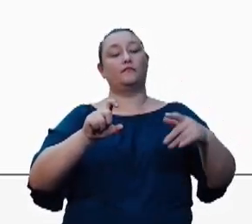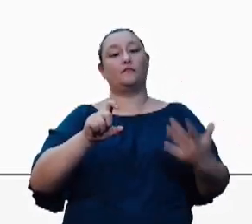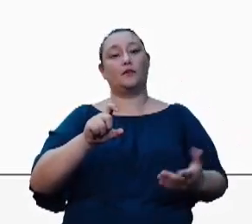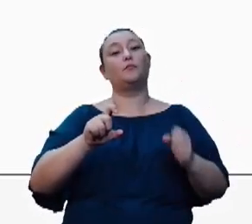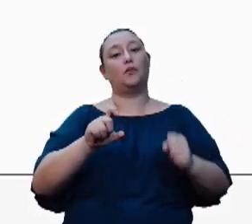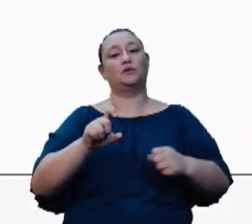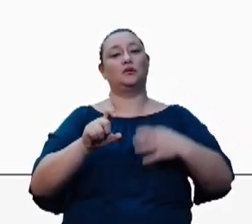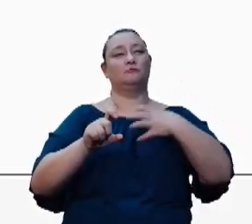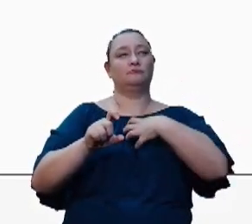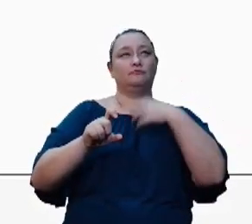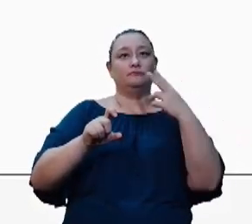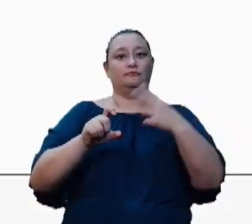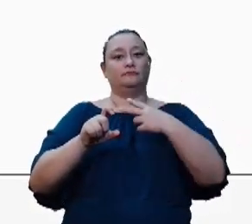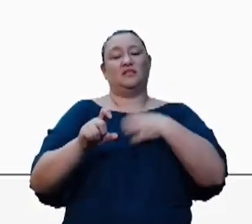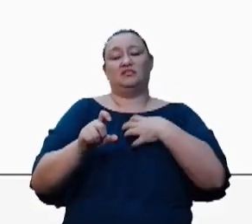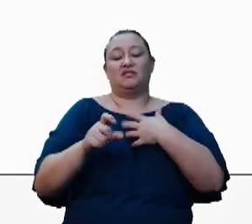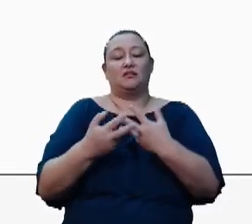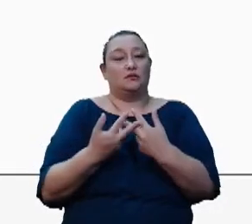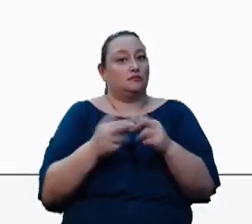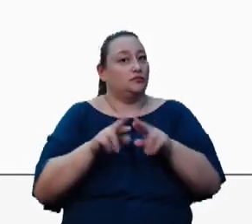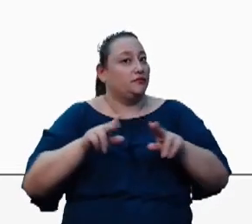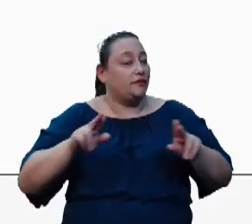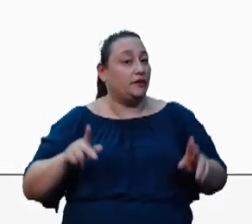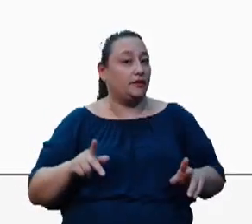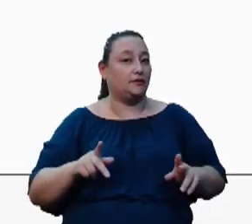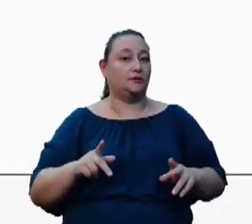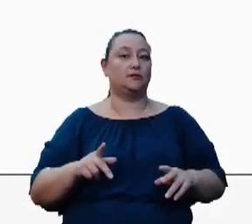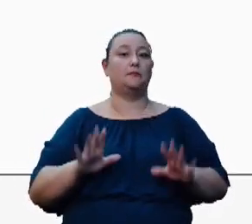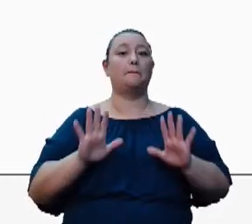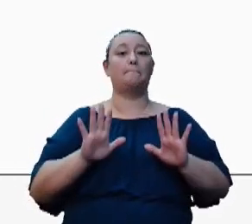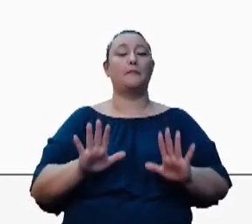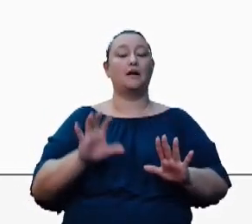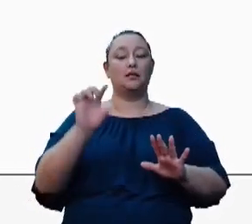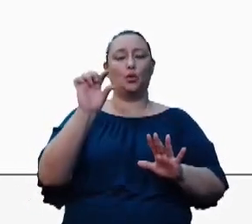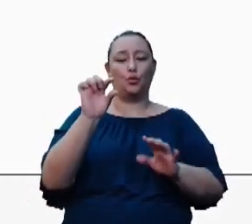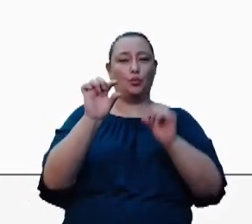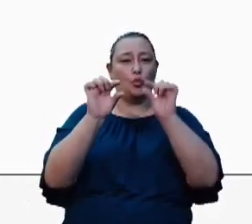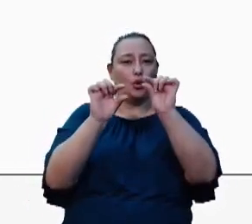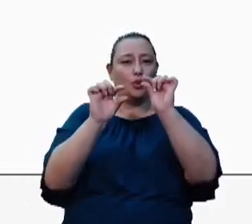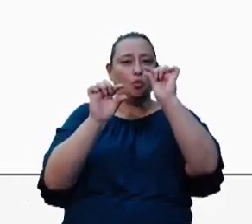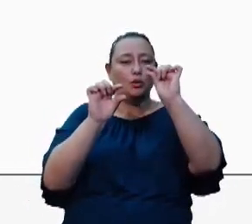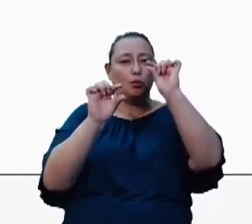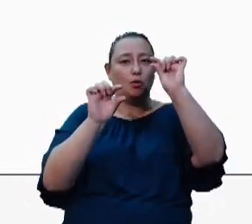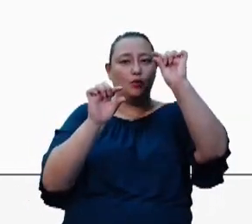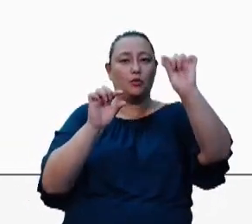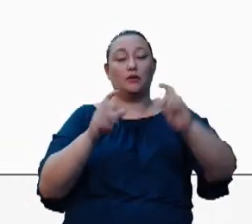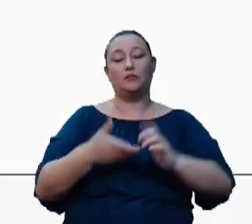pode ter alguns sintomas. A sobredose é rara, já que, como bem falei,